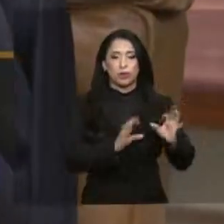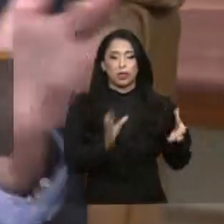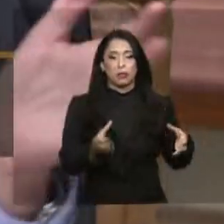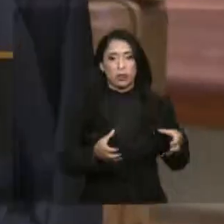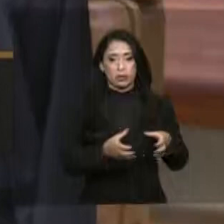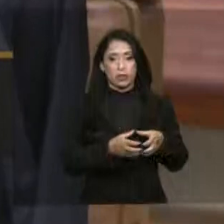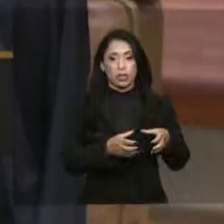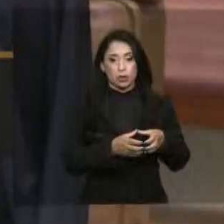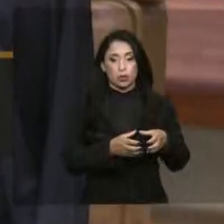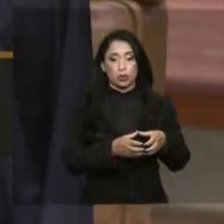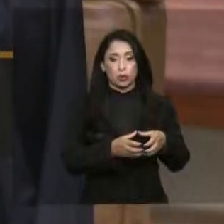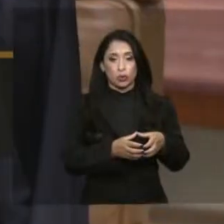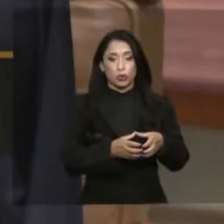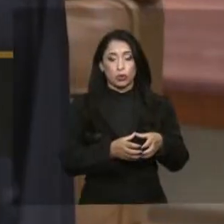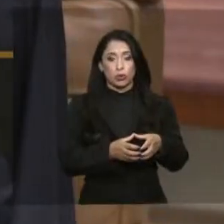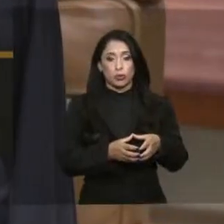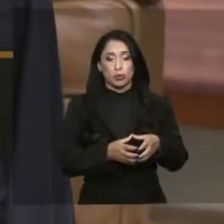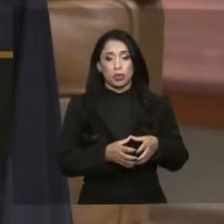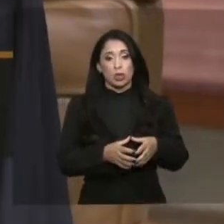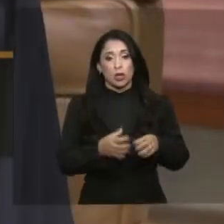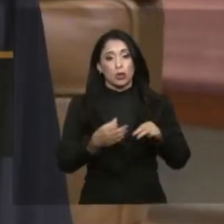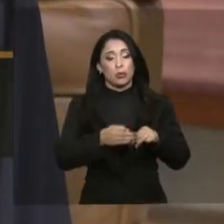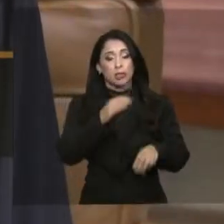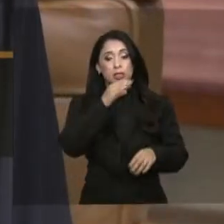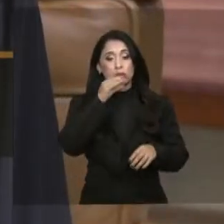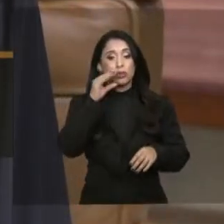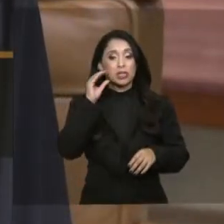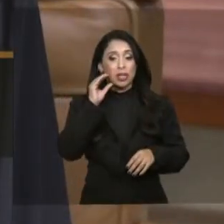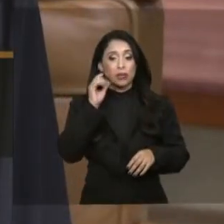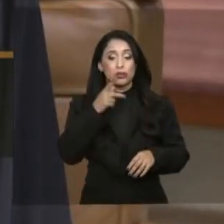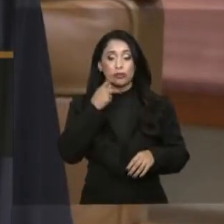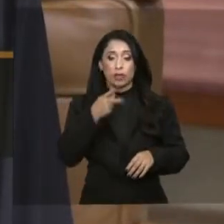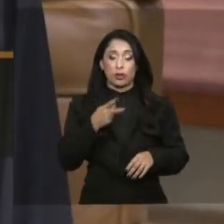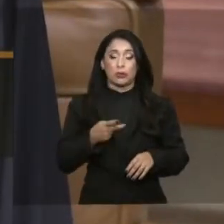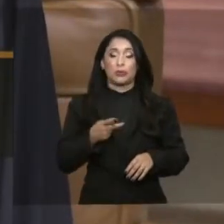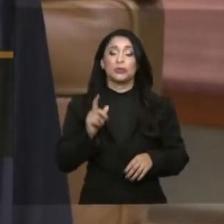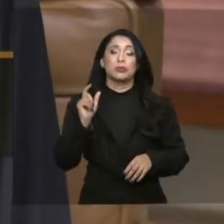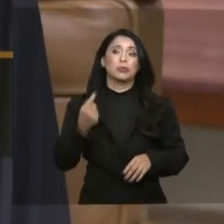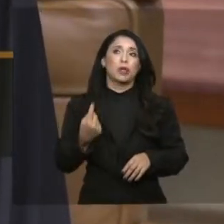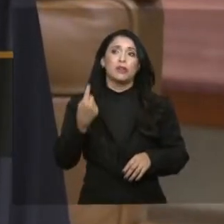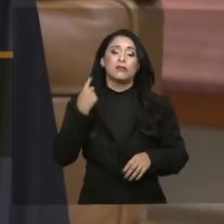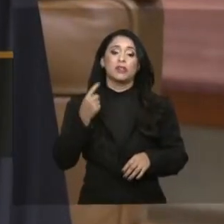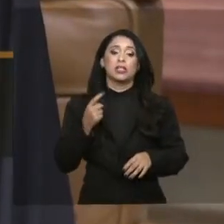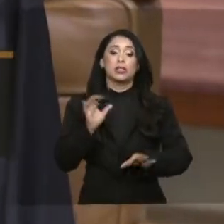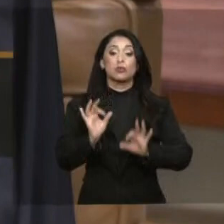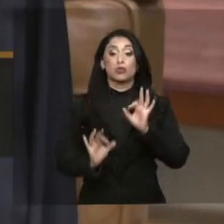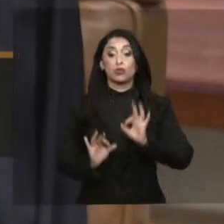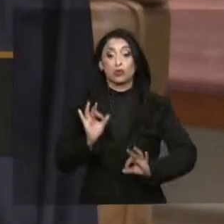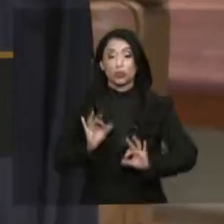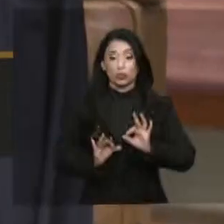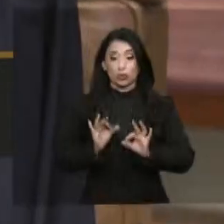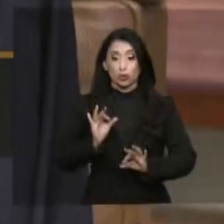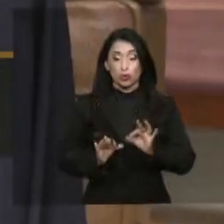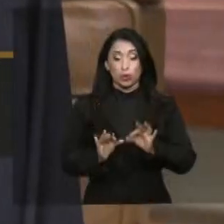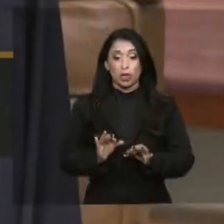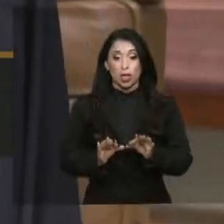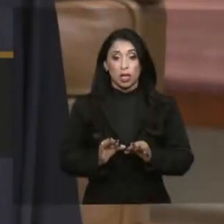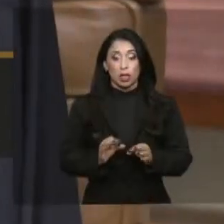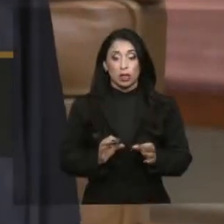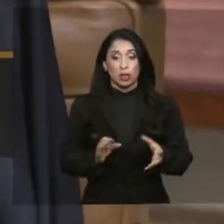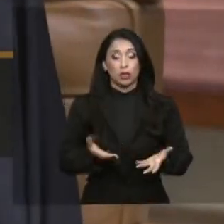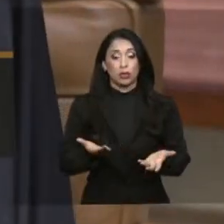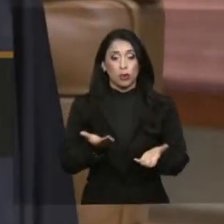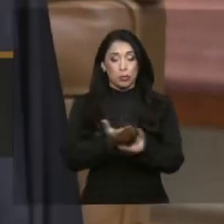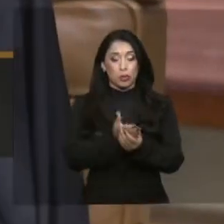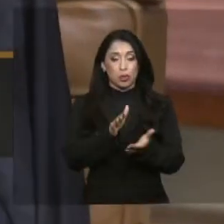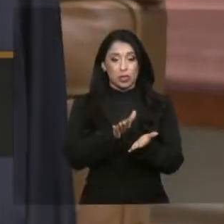turma. Uma vez o ministro Celso diz: olha, nós estamos julgando na turma em 6 meses o